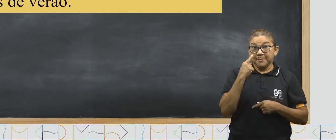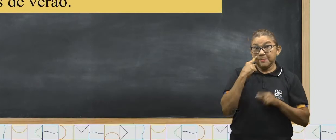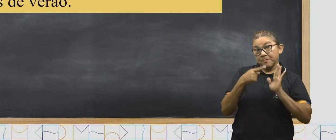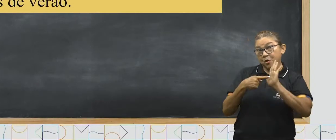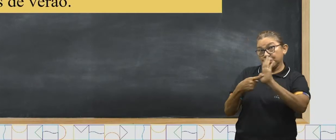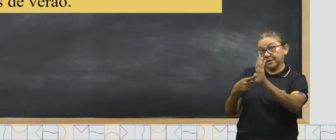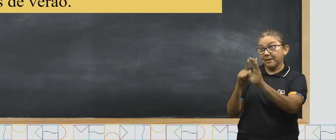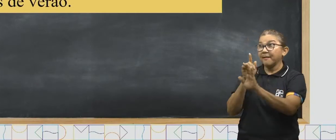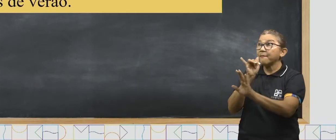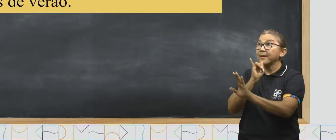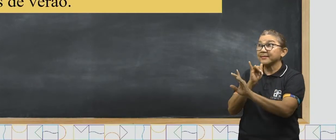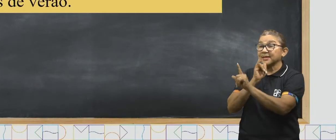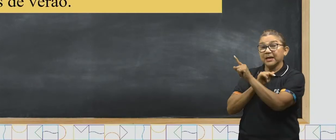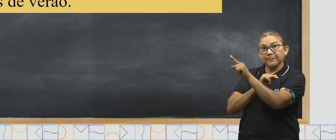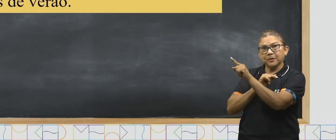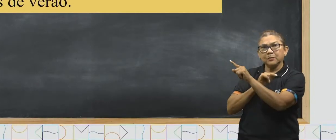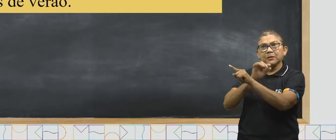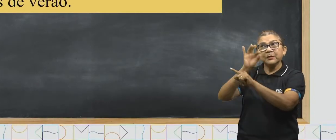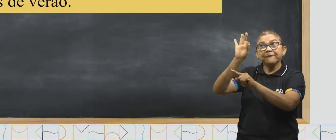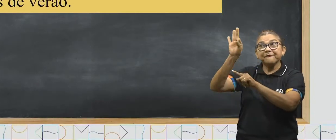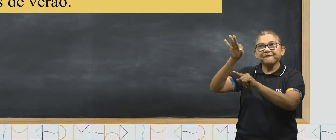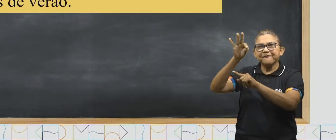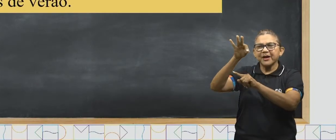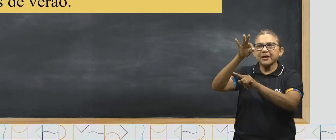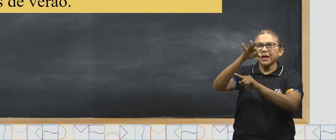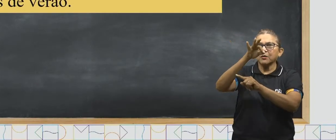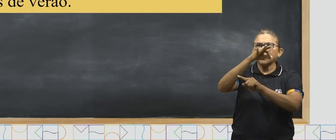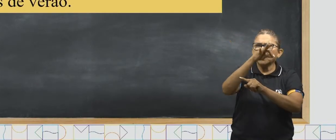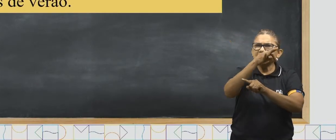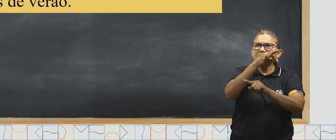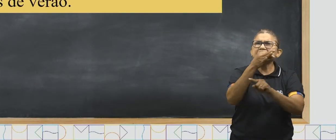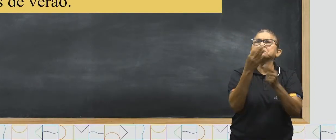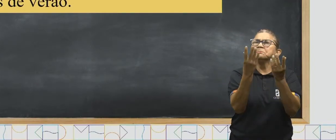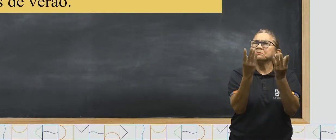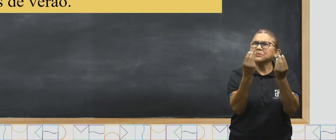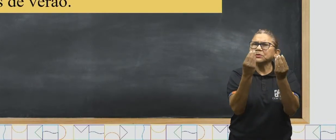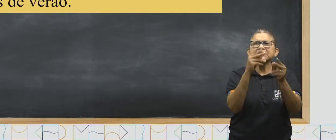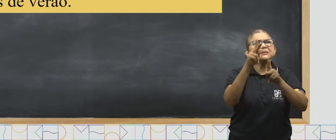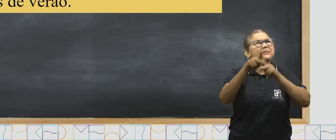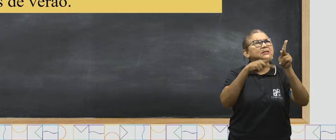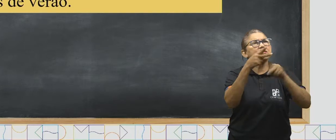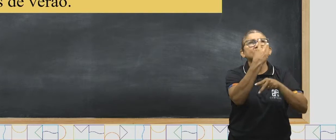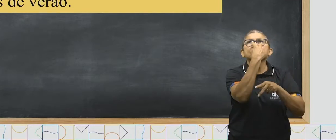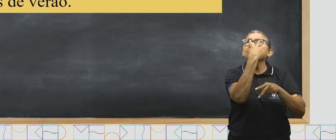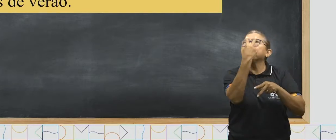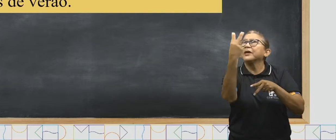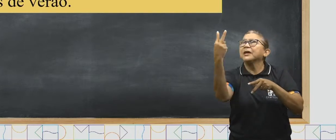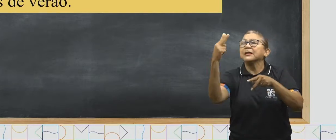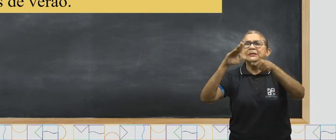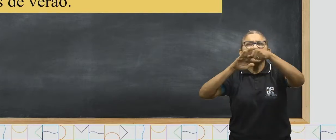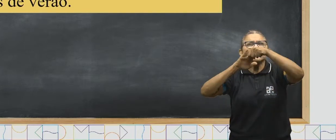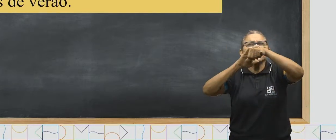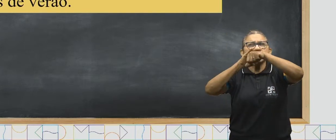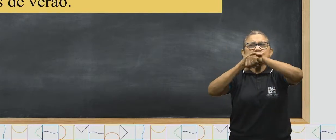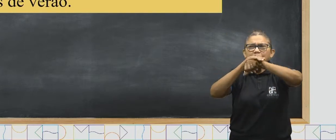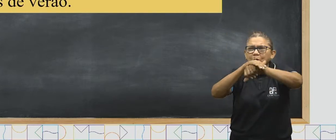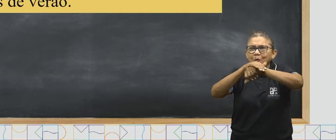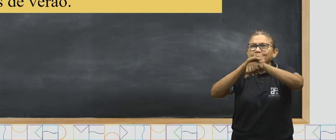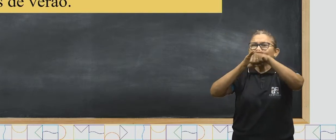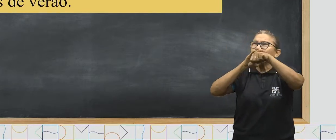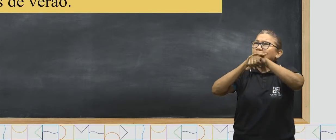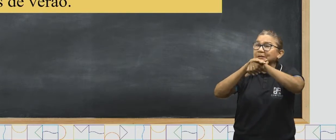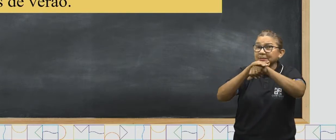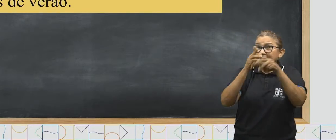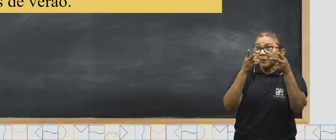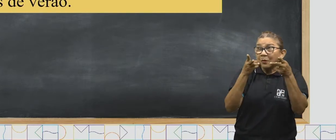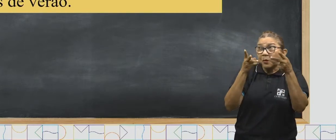O vagalume é um inseto visto em muitos lugares nas noites de verão.